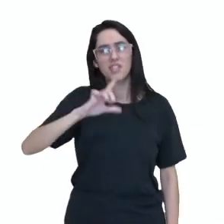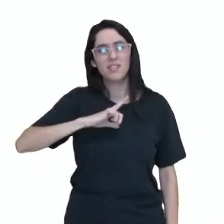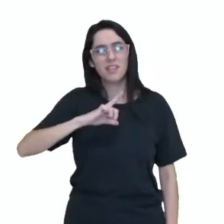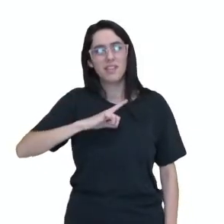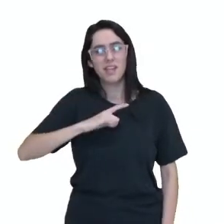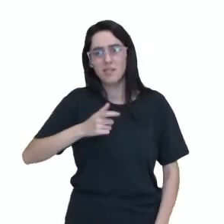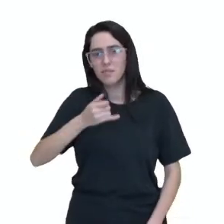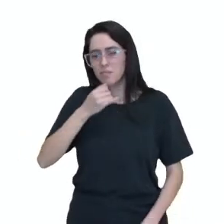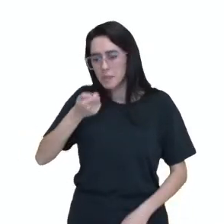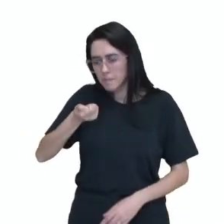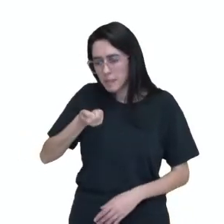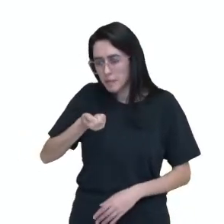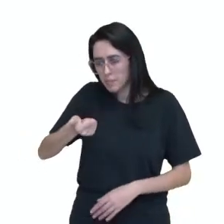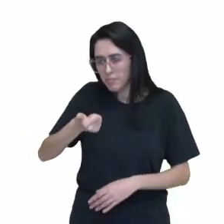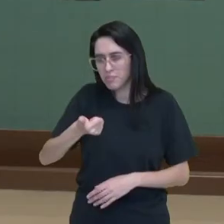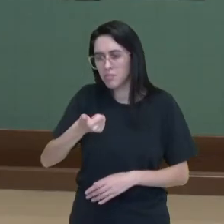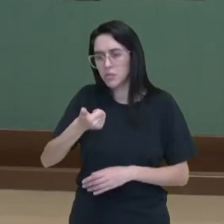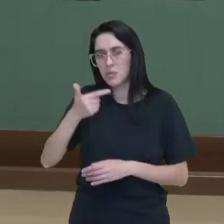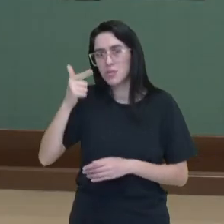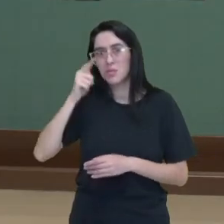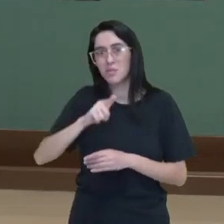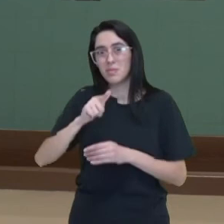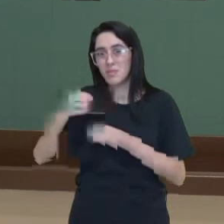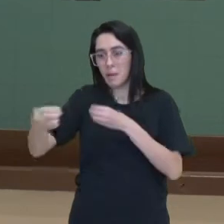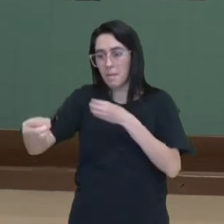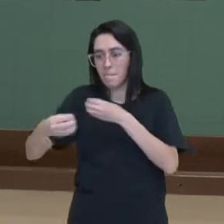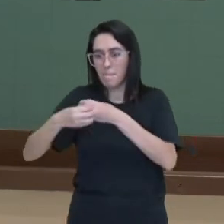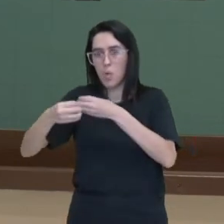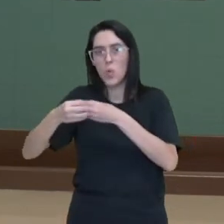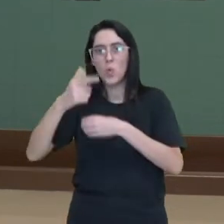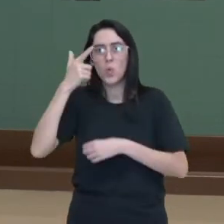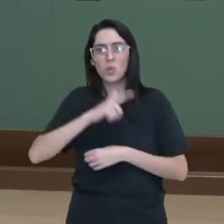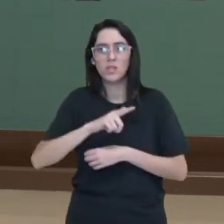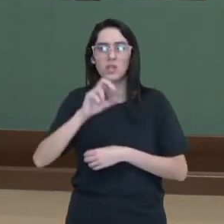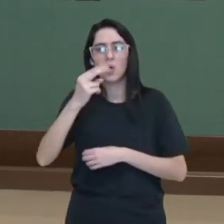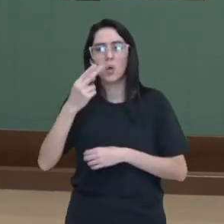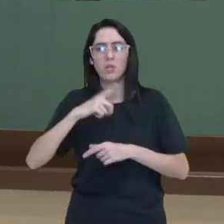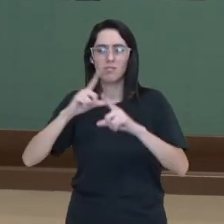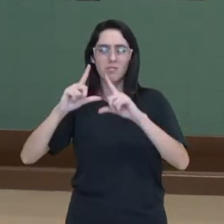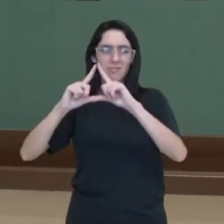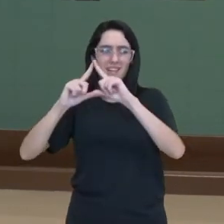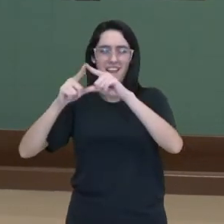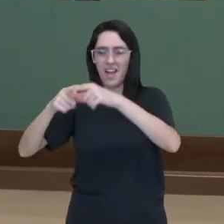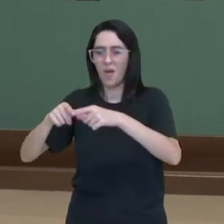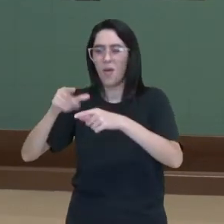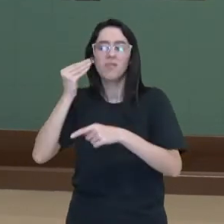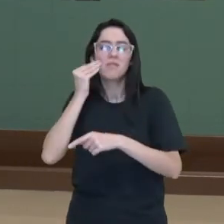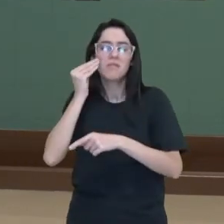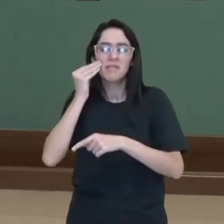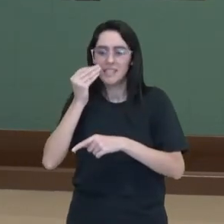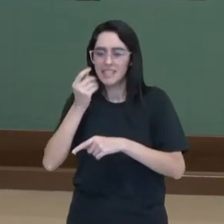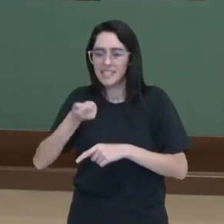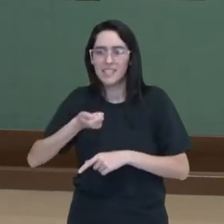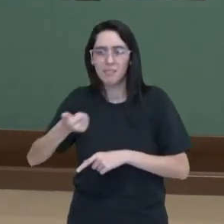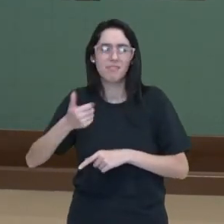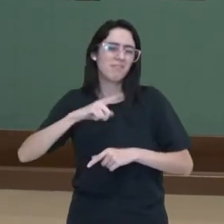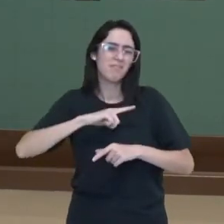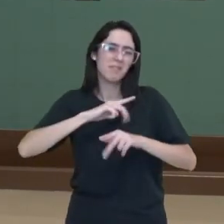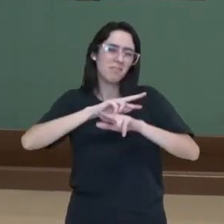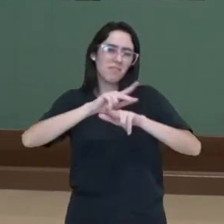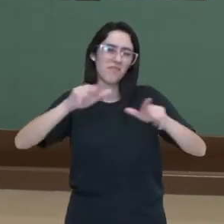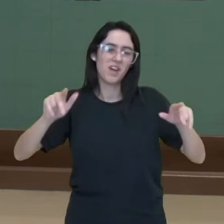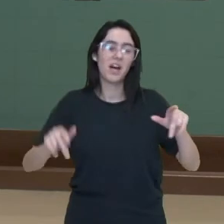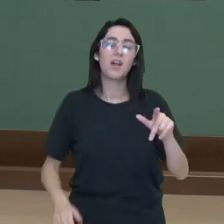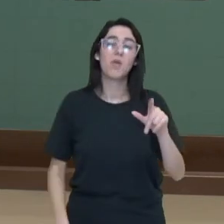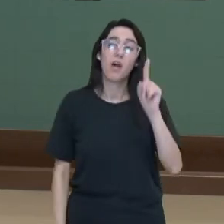bolinha na outra, né? Ou tirar do triângulo, né? Ou simplesmente um mata-mata. Essa